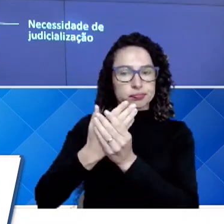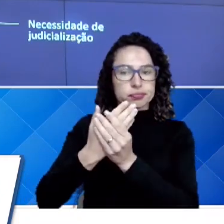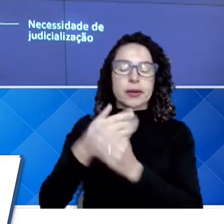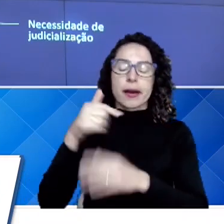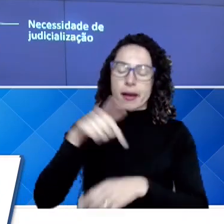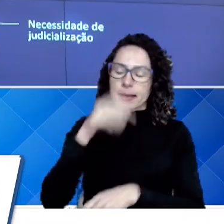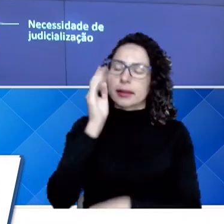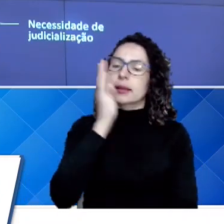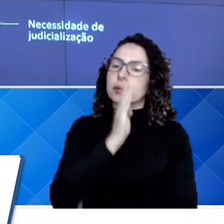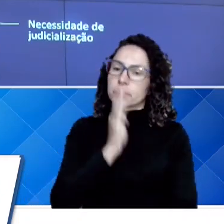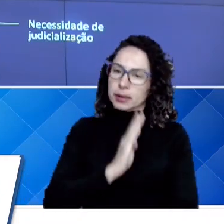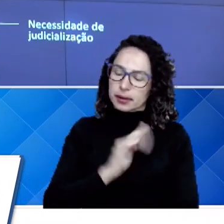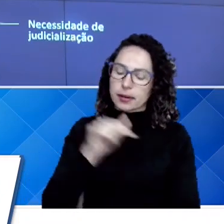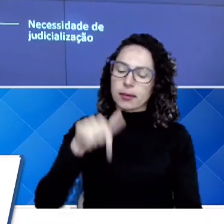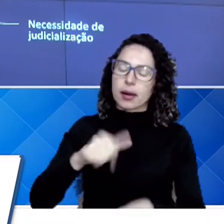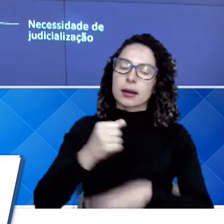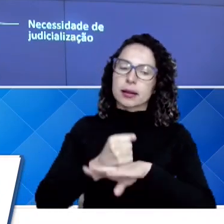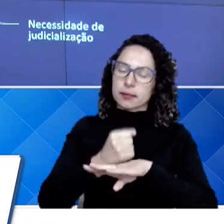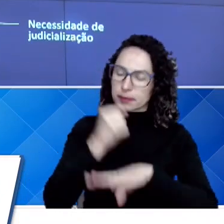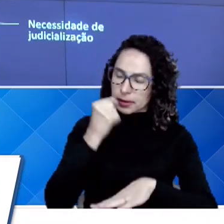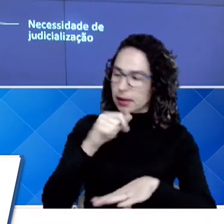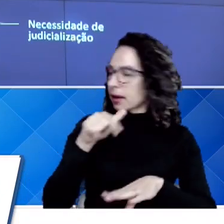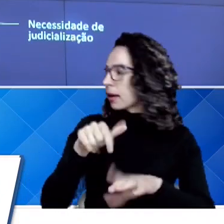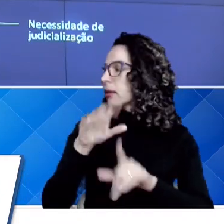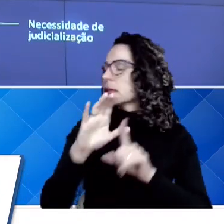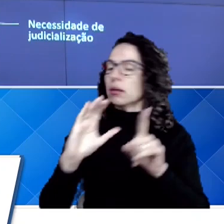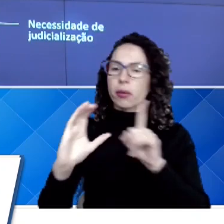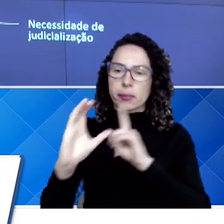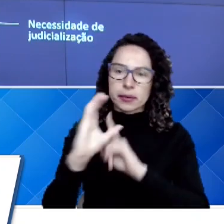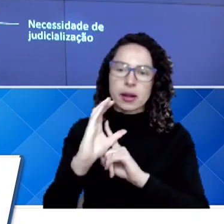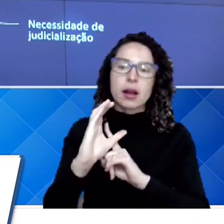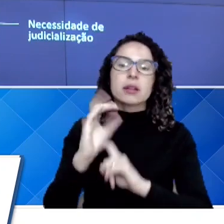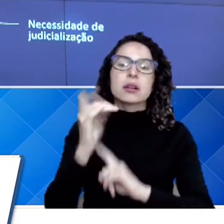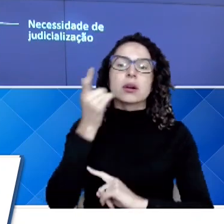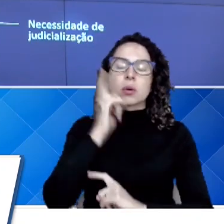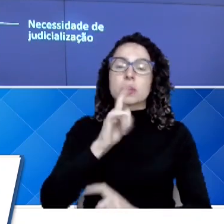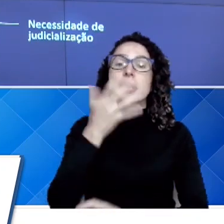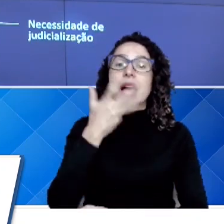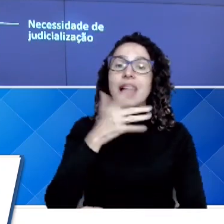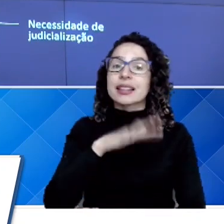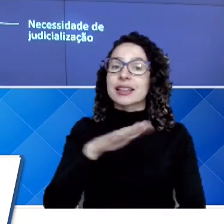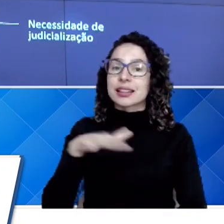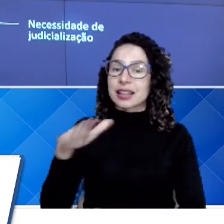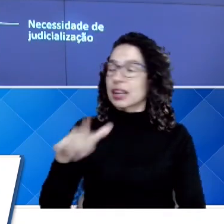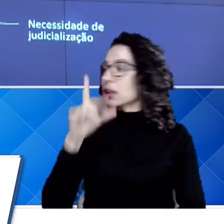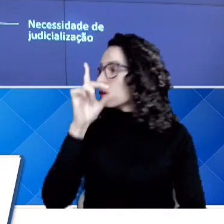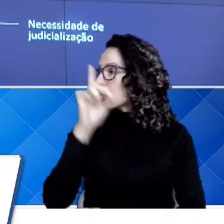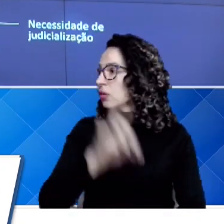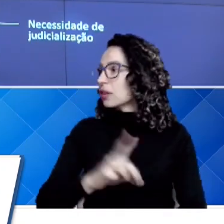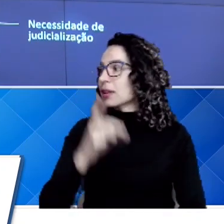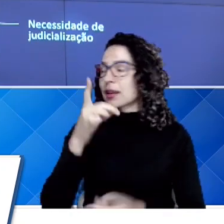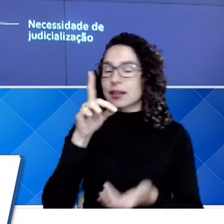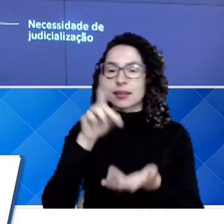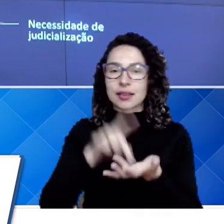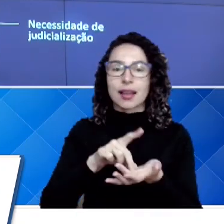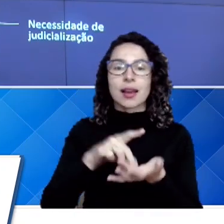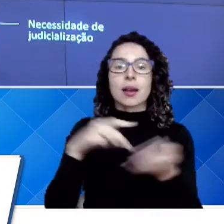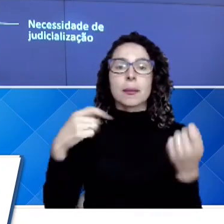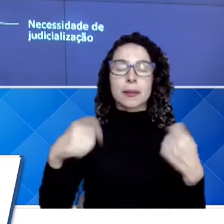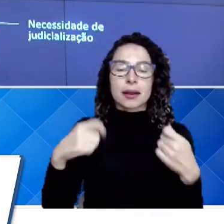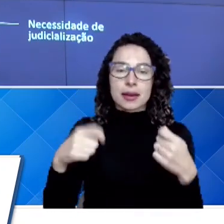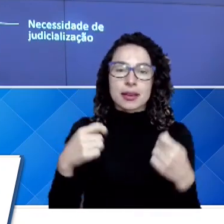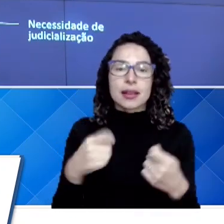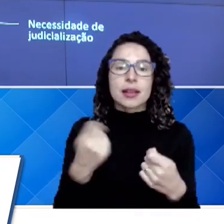em nossa cidade, em nossa comunidade, para que as crianças tenham seus direitos efetivados, elas têm que se socorrer ao